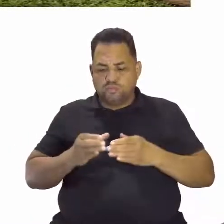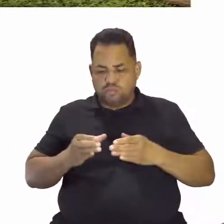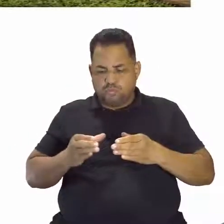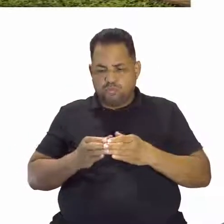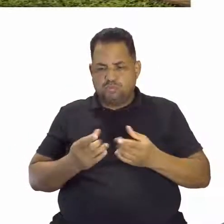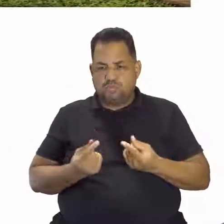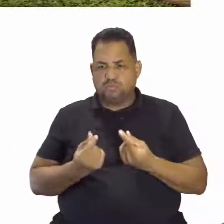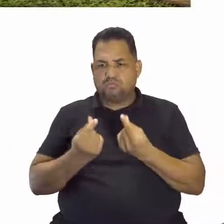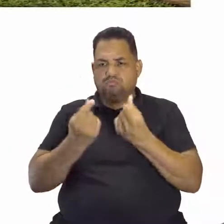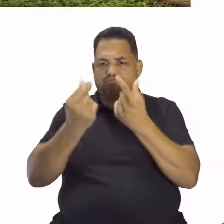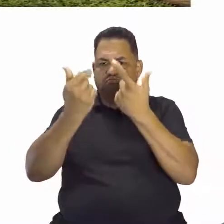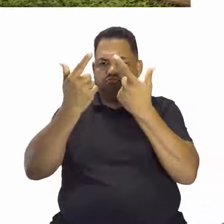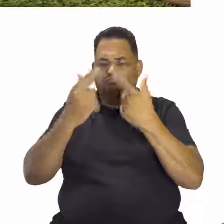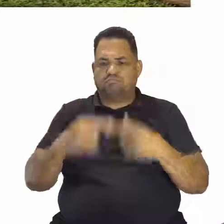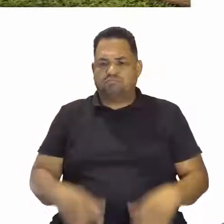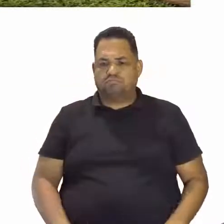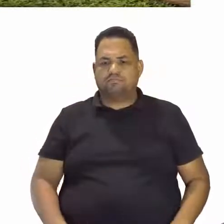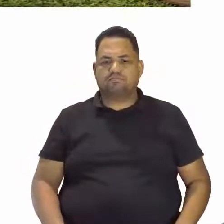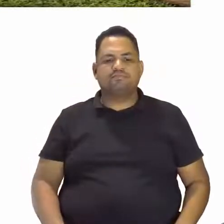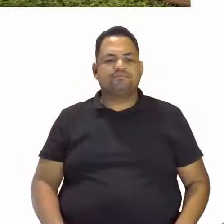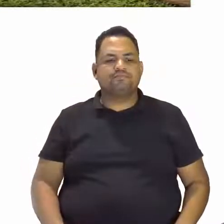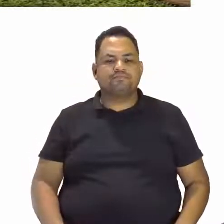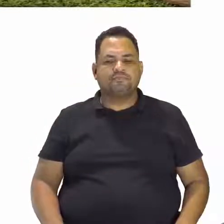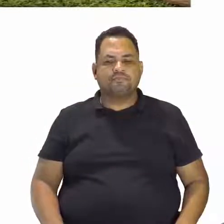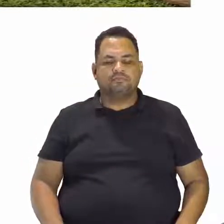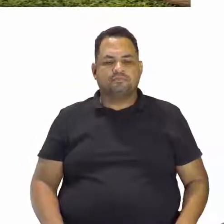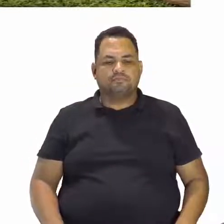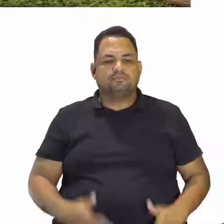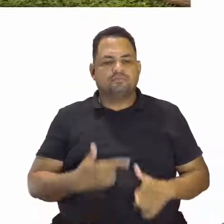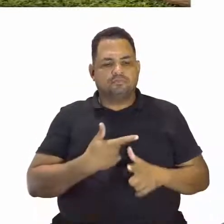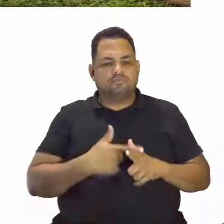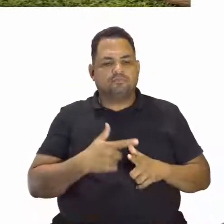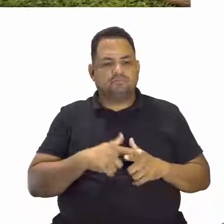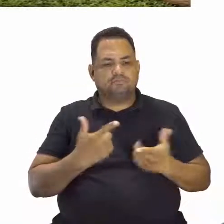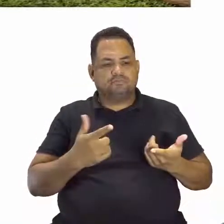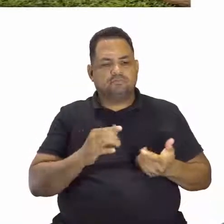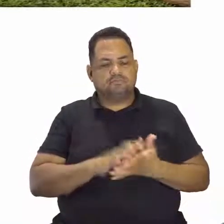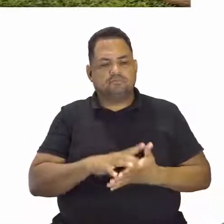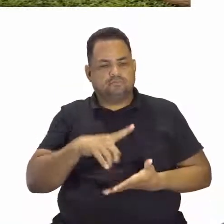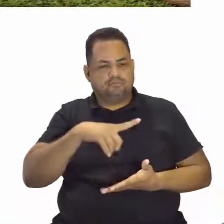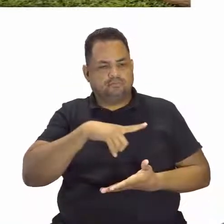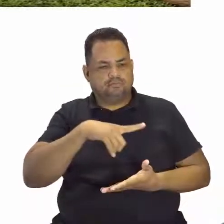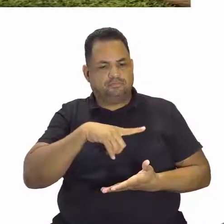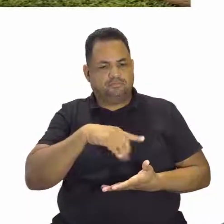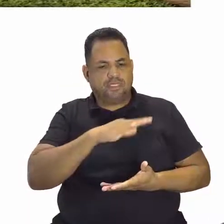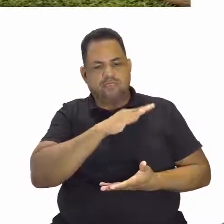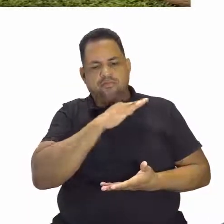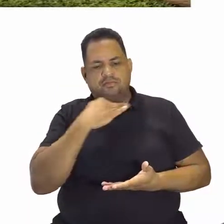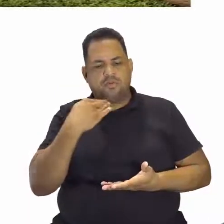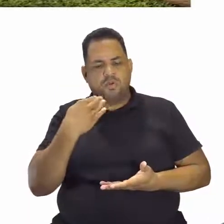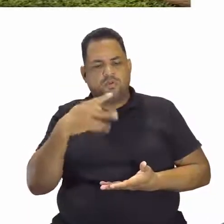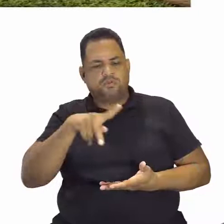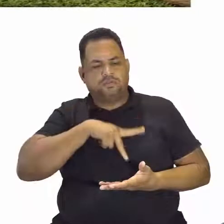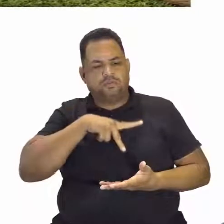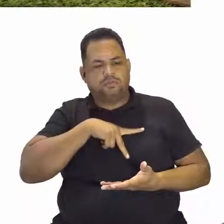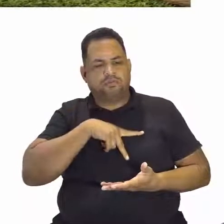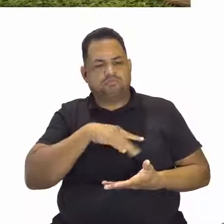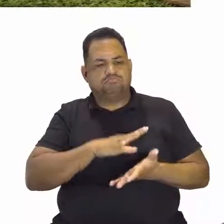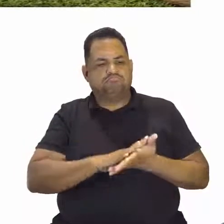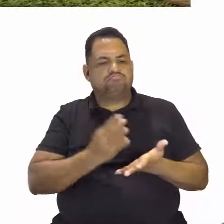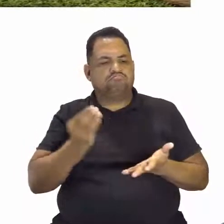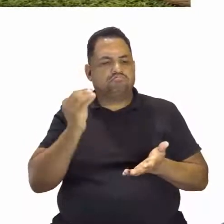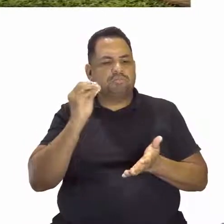quem? Vai enricar quem? Né? Problemas enfrentados também, alcoolismo e suicídio e desnutrição,